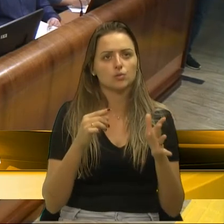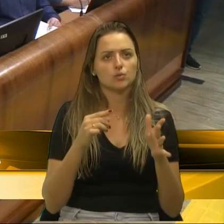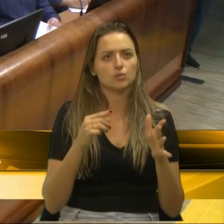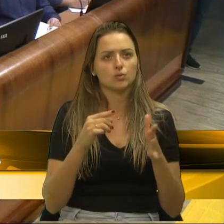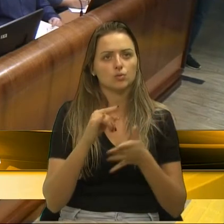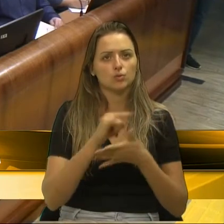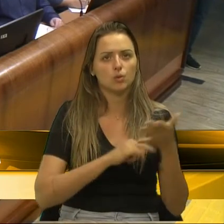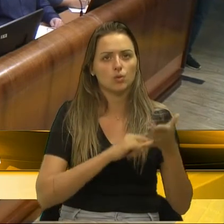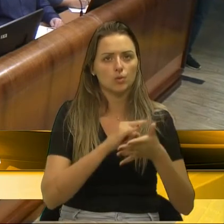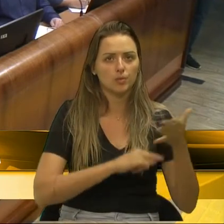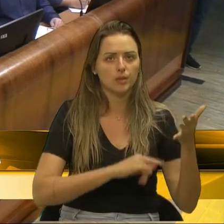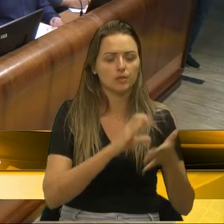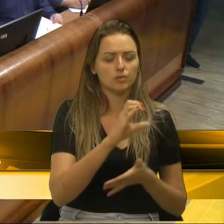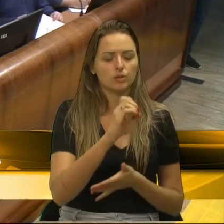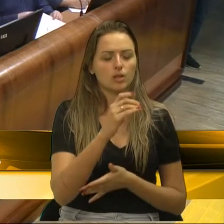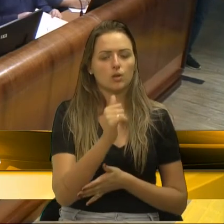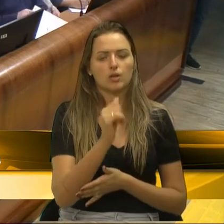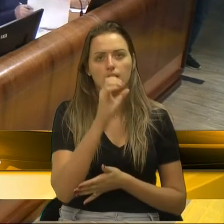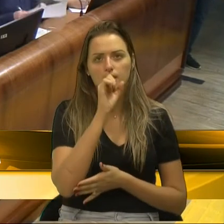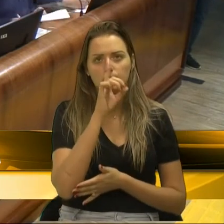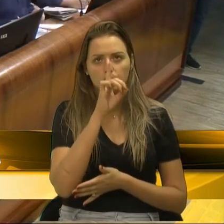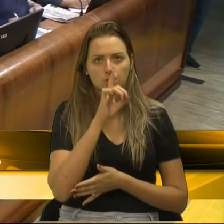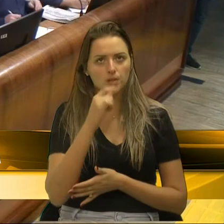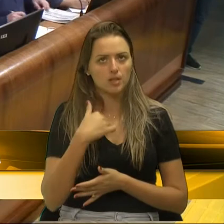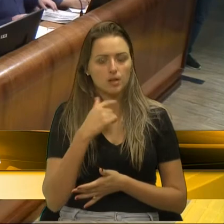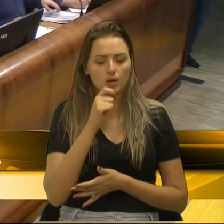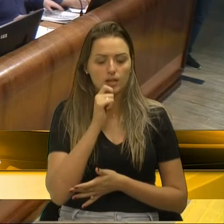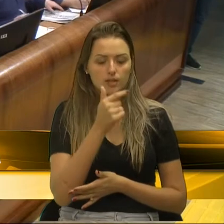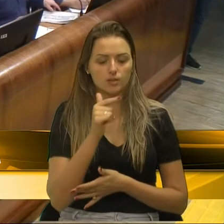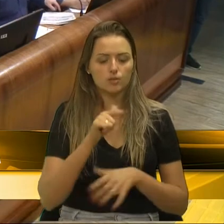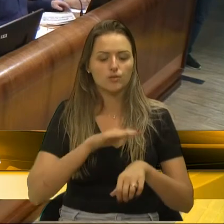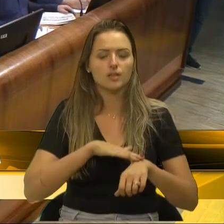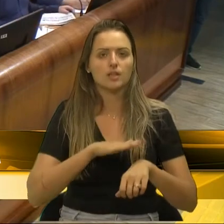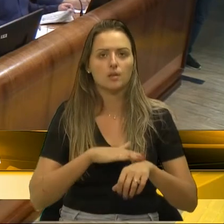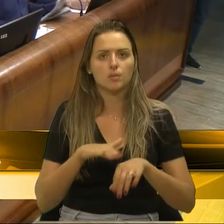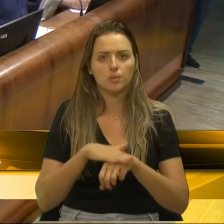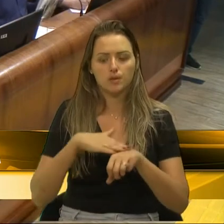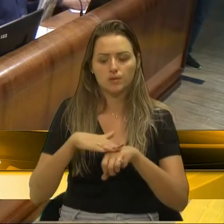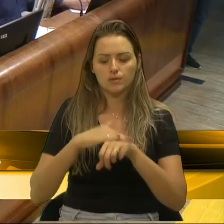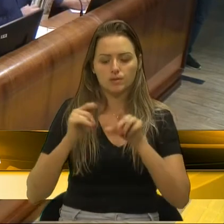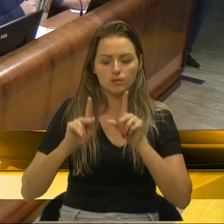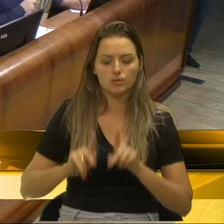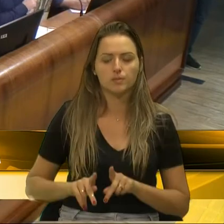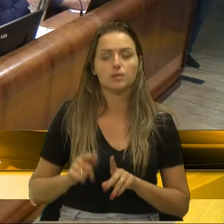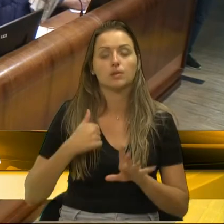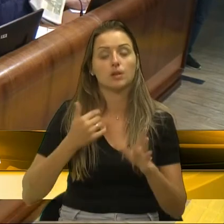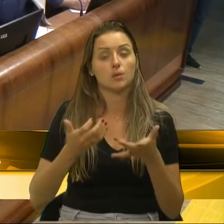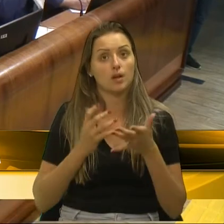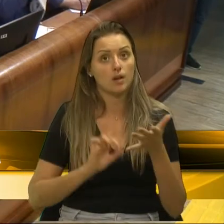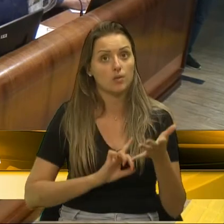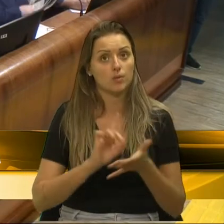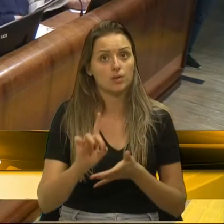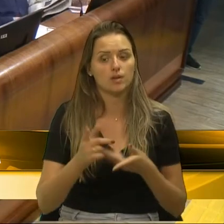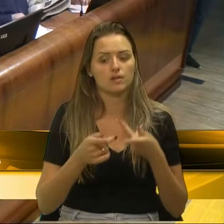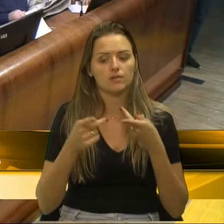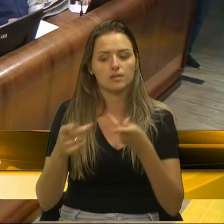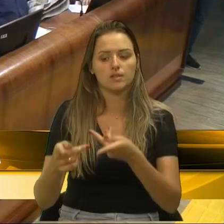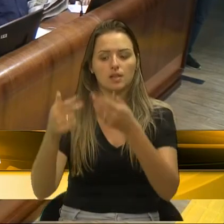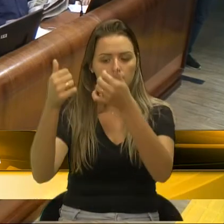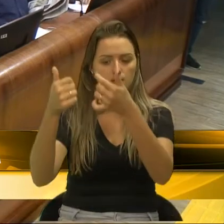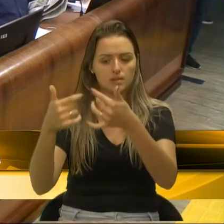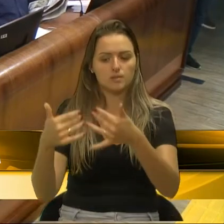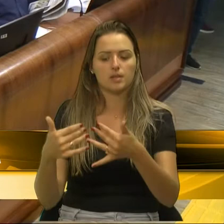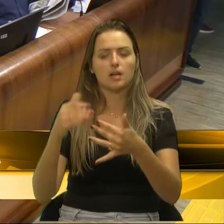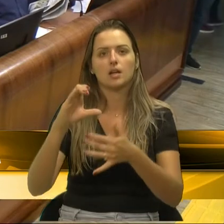Secretaria da Codeca no final de semana, não tive ainda tempo para conversar com os moradores, o Quero ir lá explicar para eles, olha,